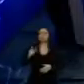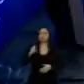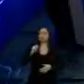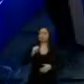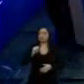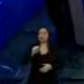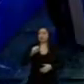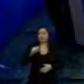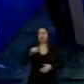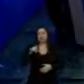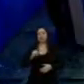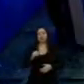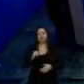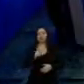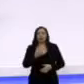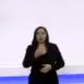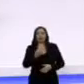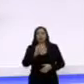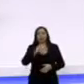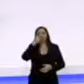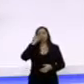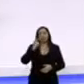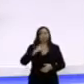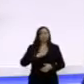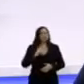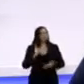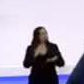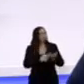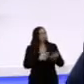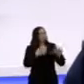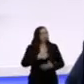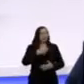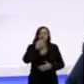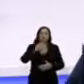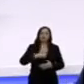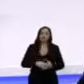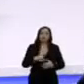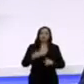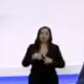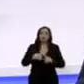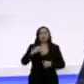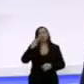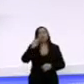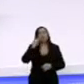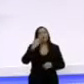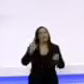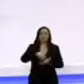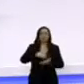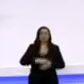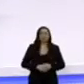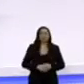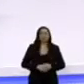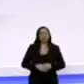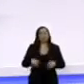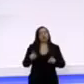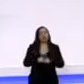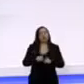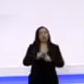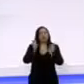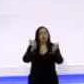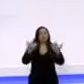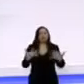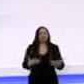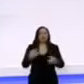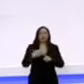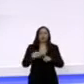só um arranjo de com o tempo de 30 segundos tem o pleno acordo com o Antônia porque o Flávio Dino deveria estar aqui inclusive para